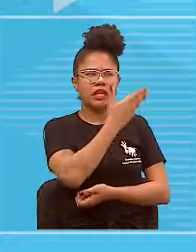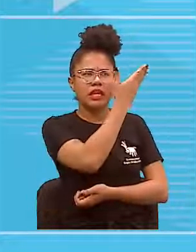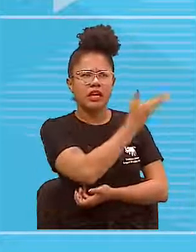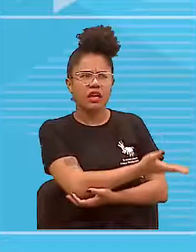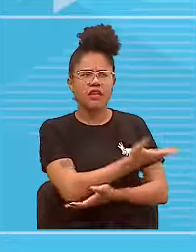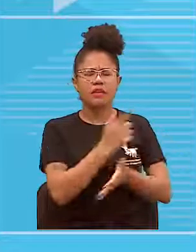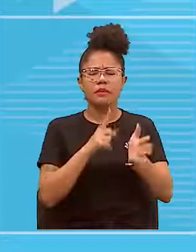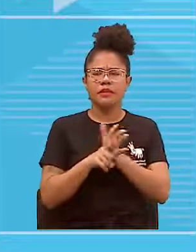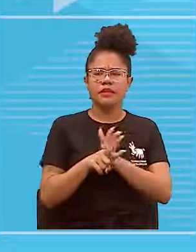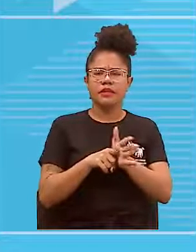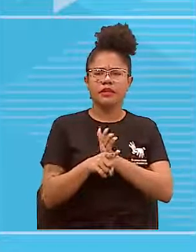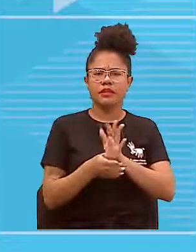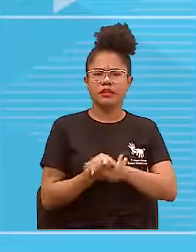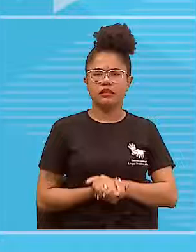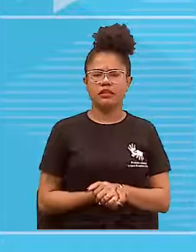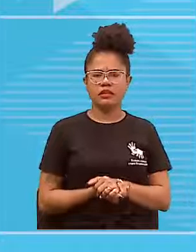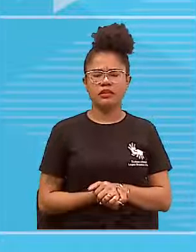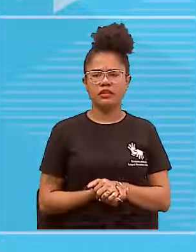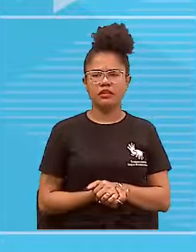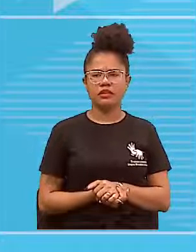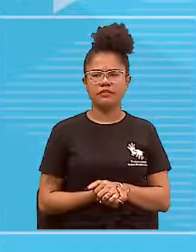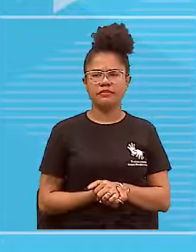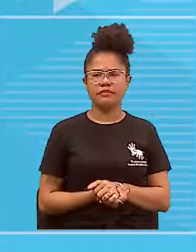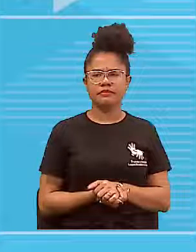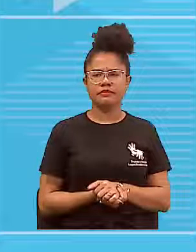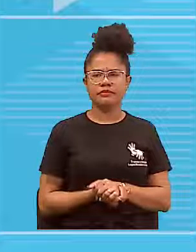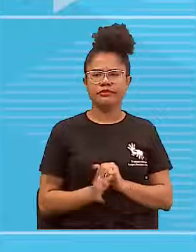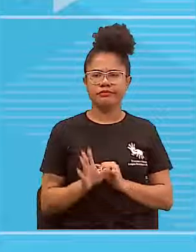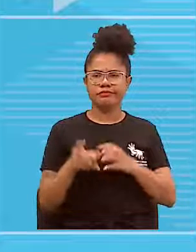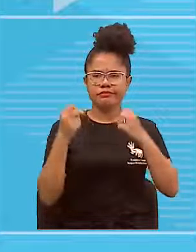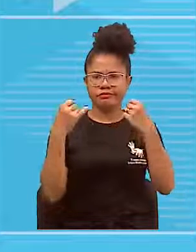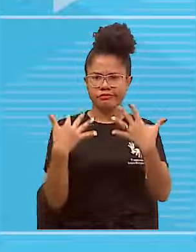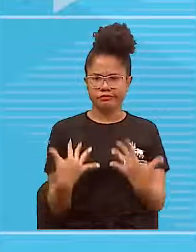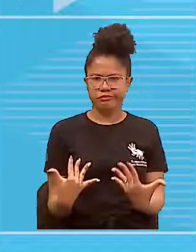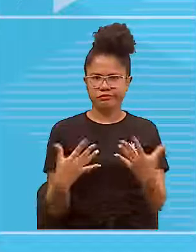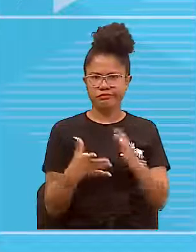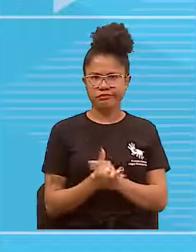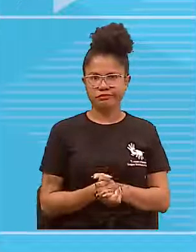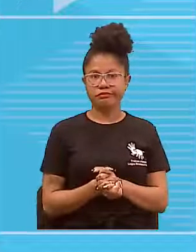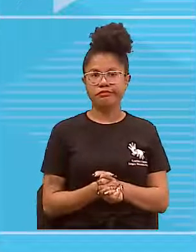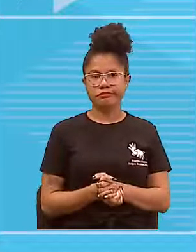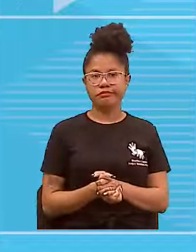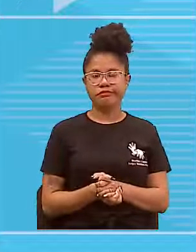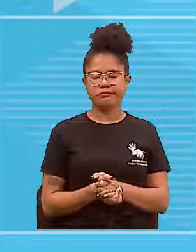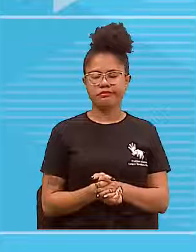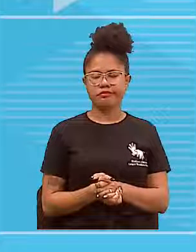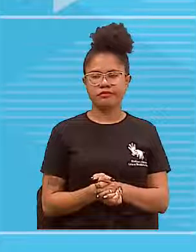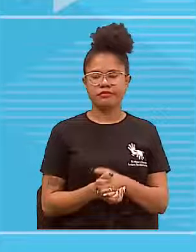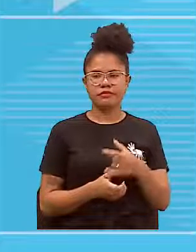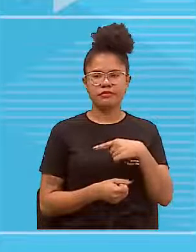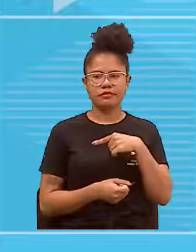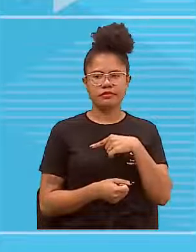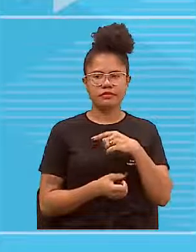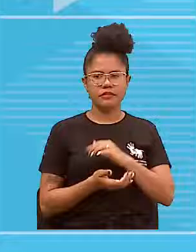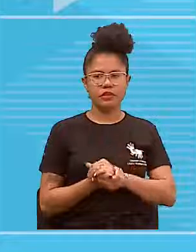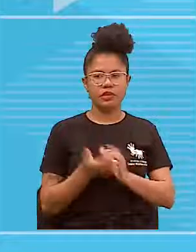dados? Digo e repito. Tem